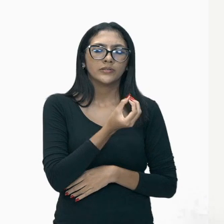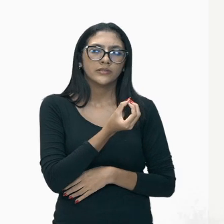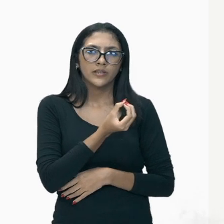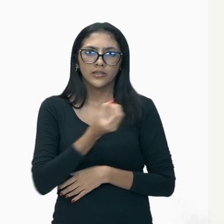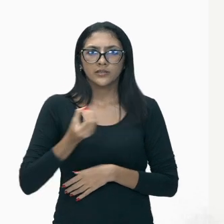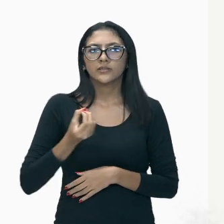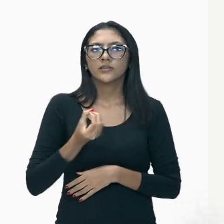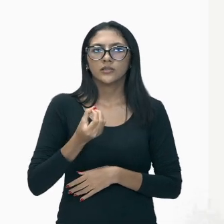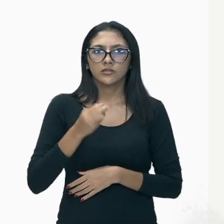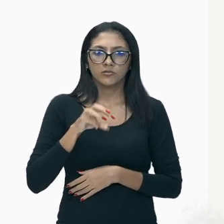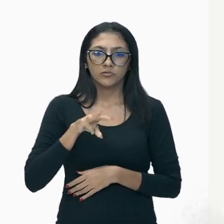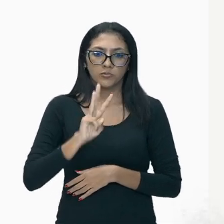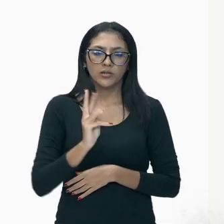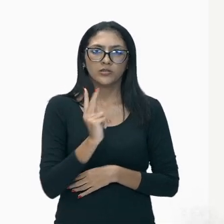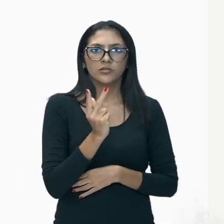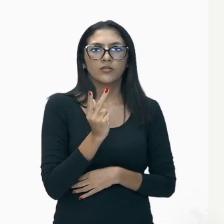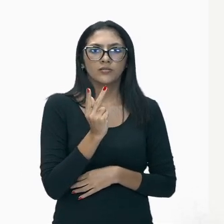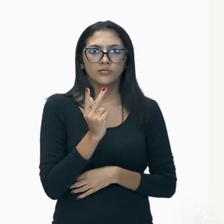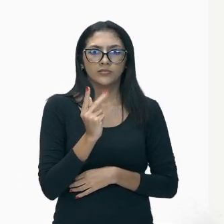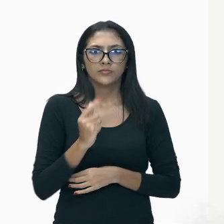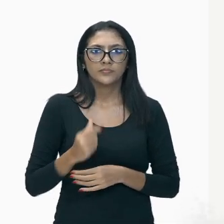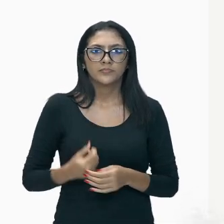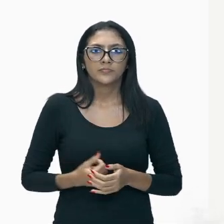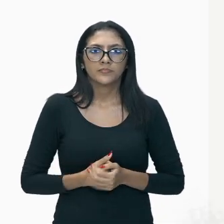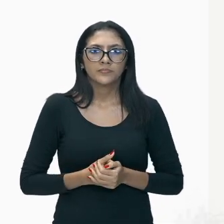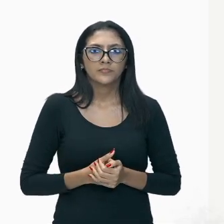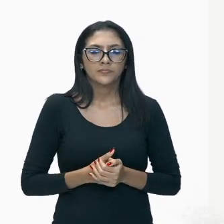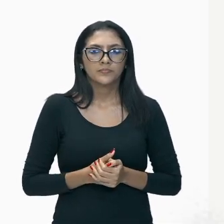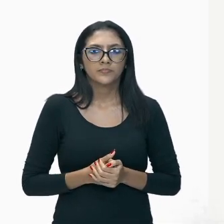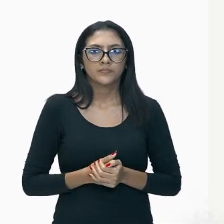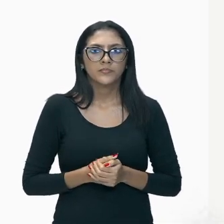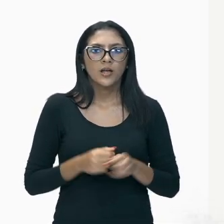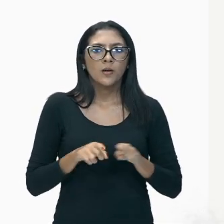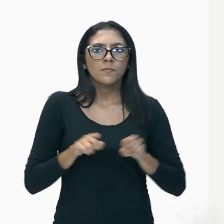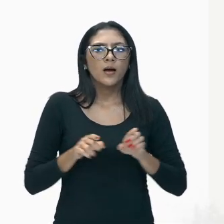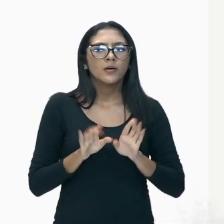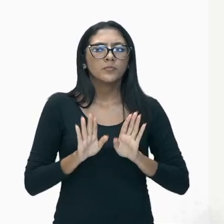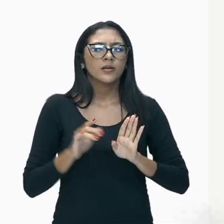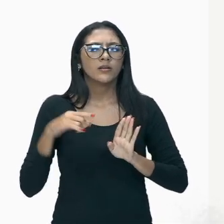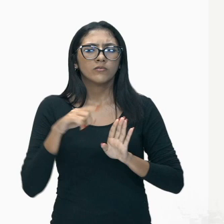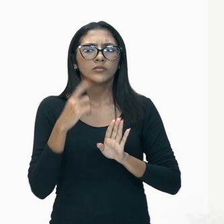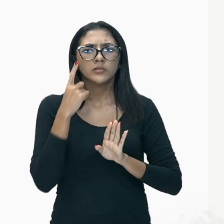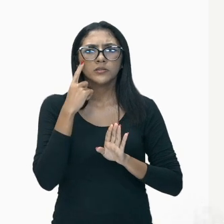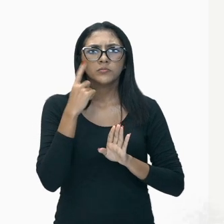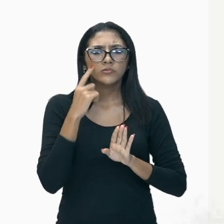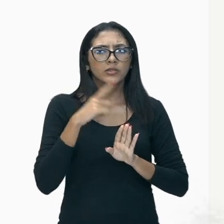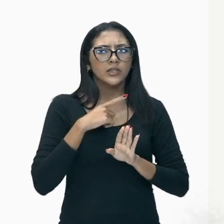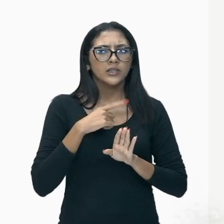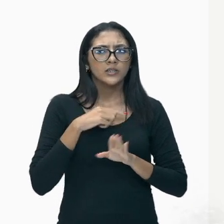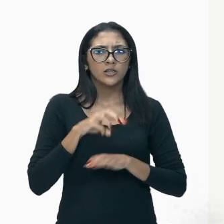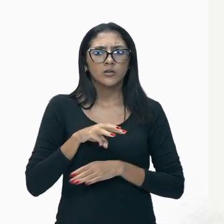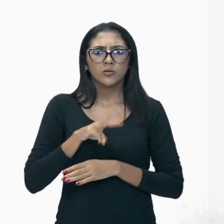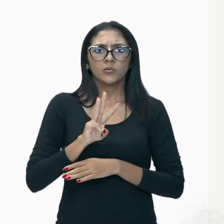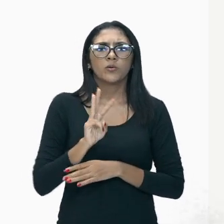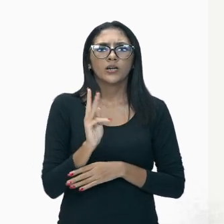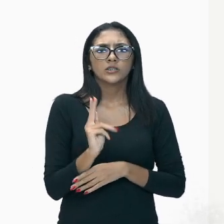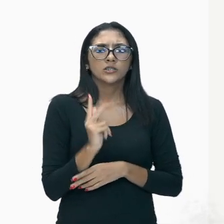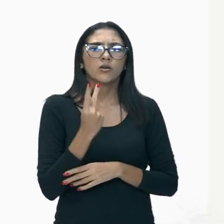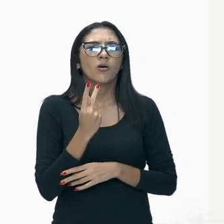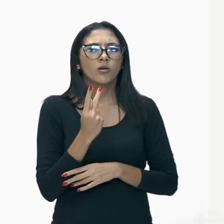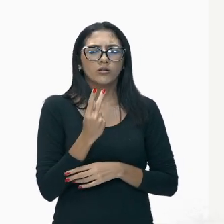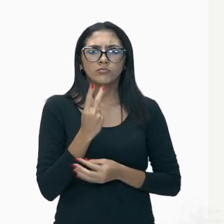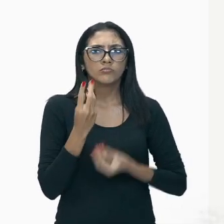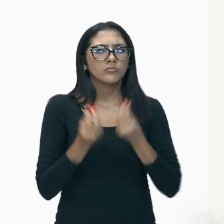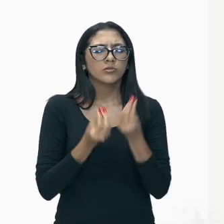21.600 watt-hora. Aí você pode estar se perguntando, professor, está em watt-hora. O que eu tenho que